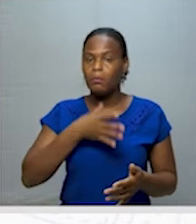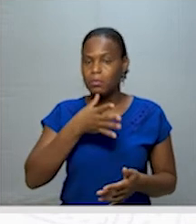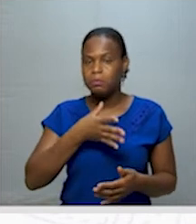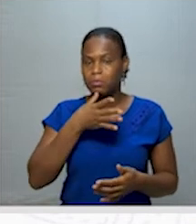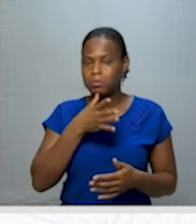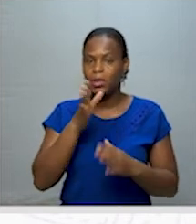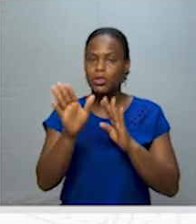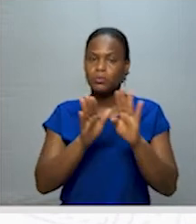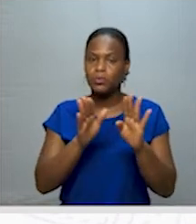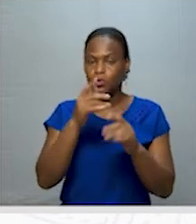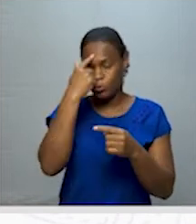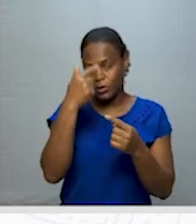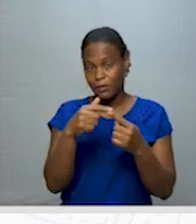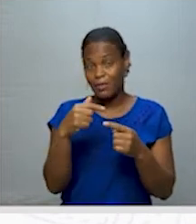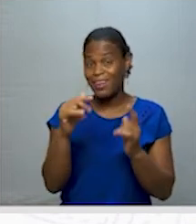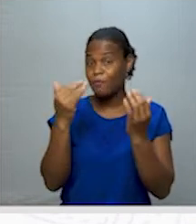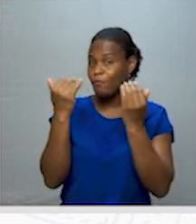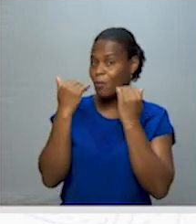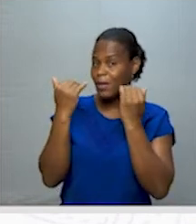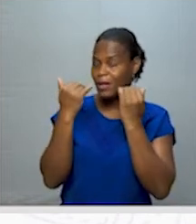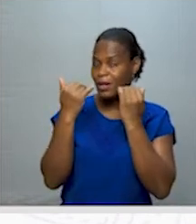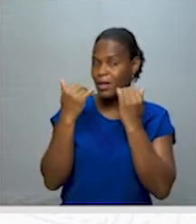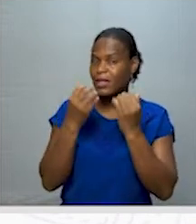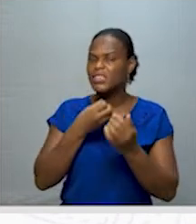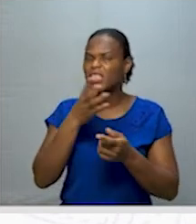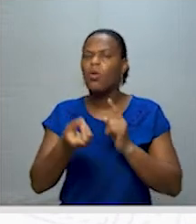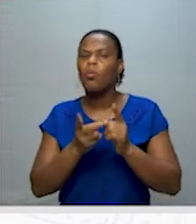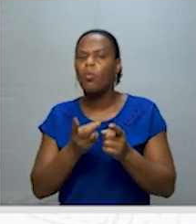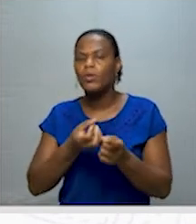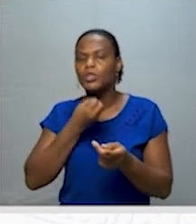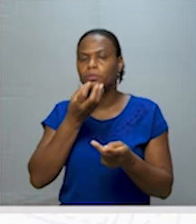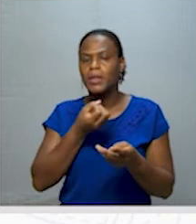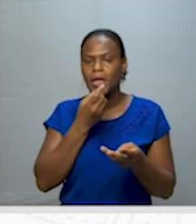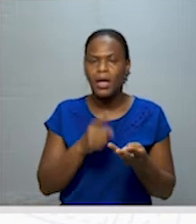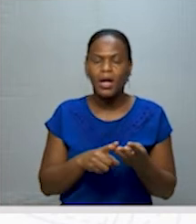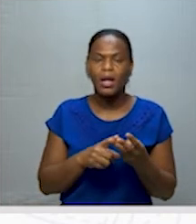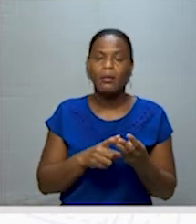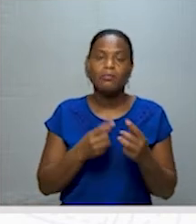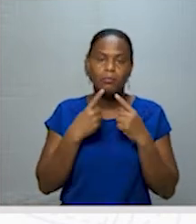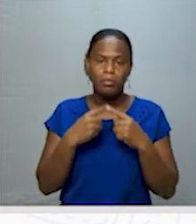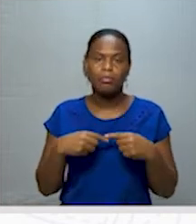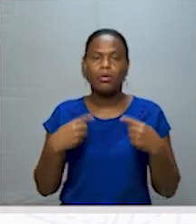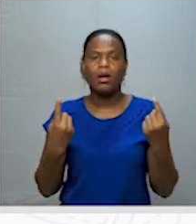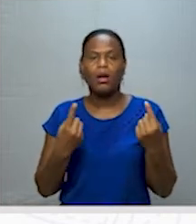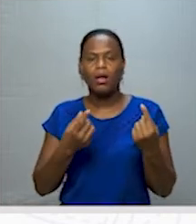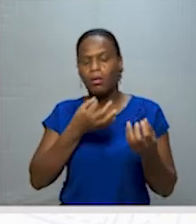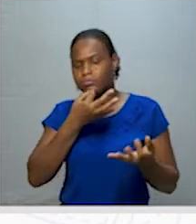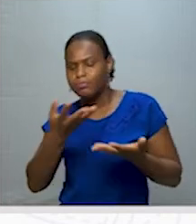discurso expositivo tem por objetivo informar, definir, explicar, aclarar,